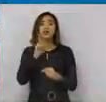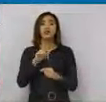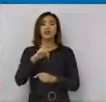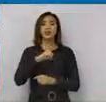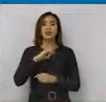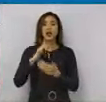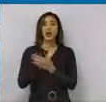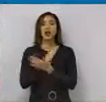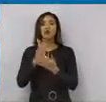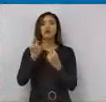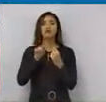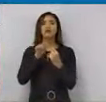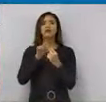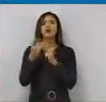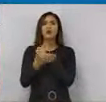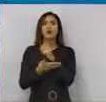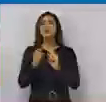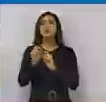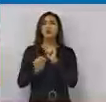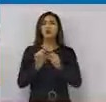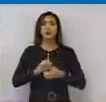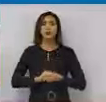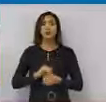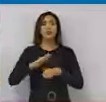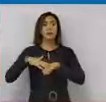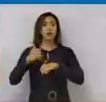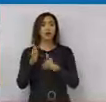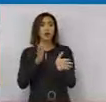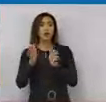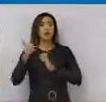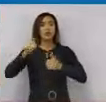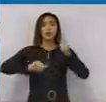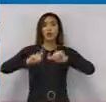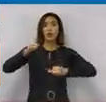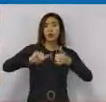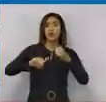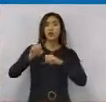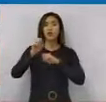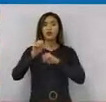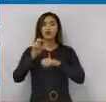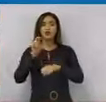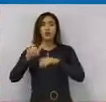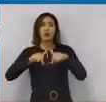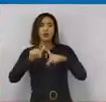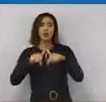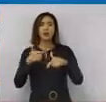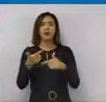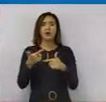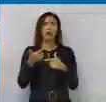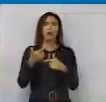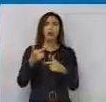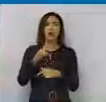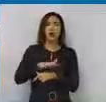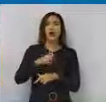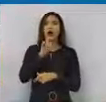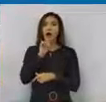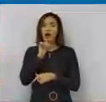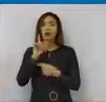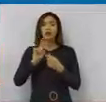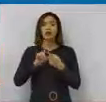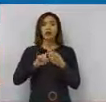seguintes objetivos: melhorar o acesso da qualidade dos serviços de água e esgoto